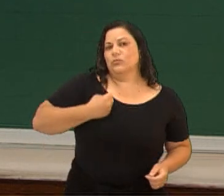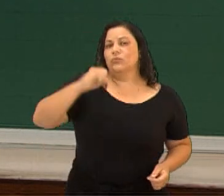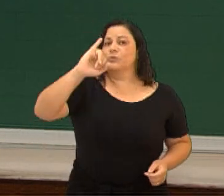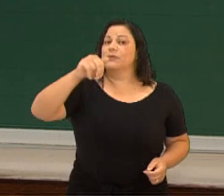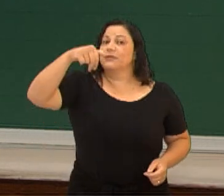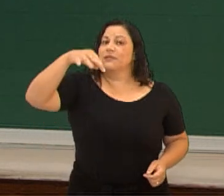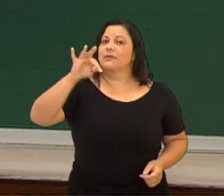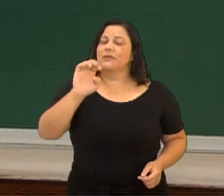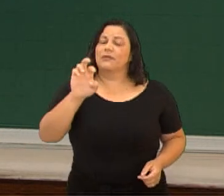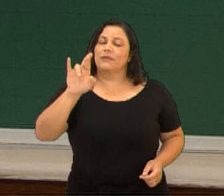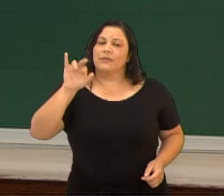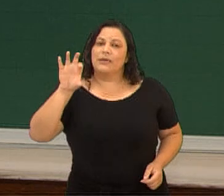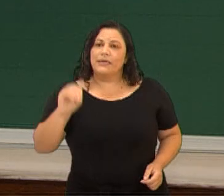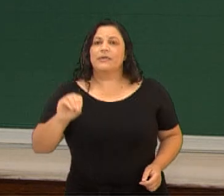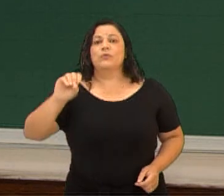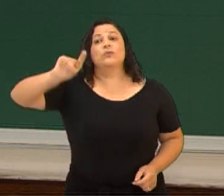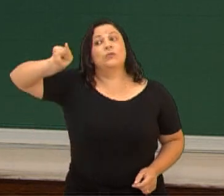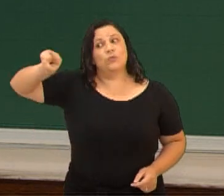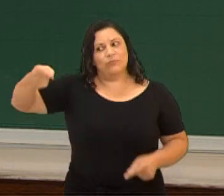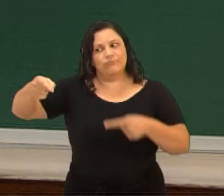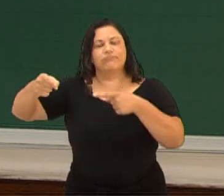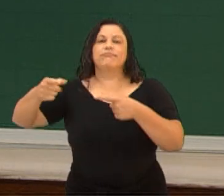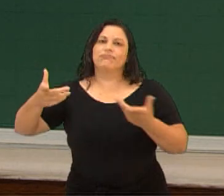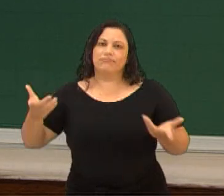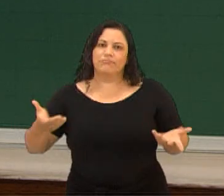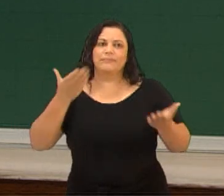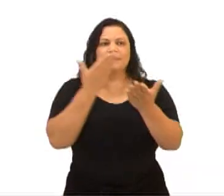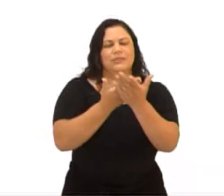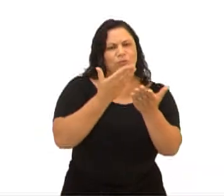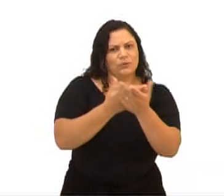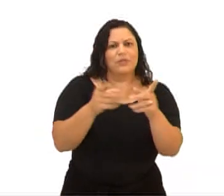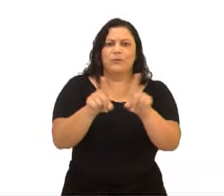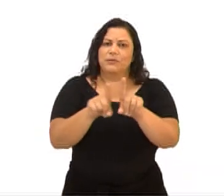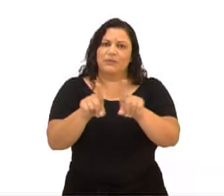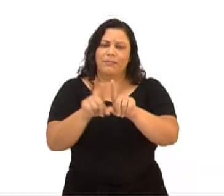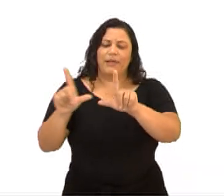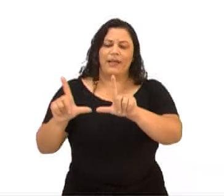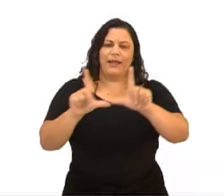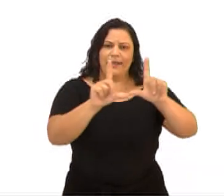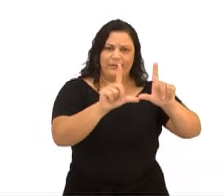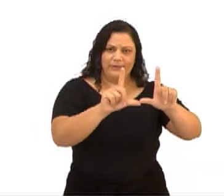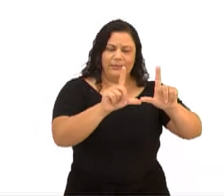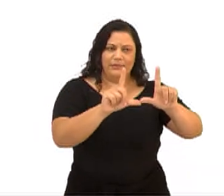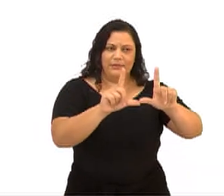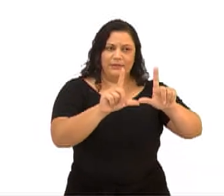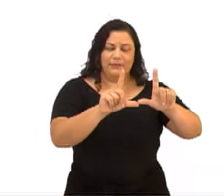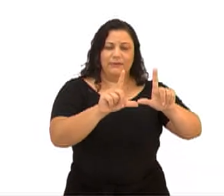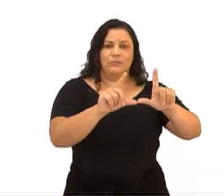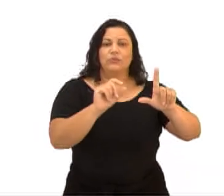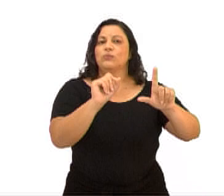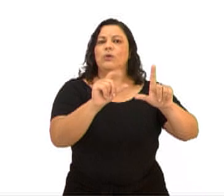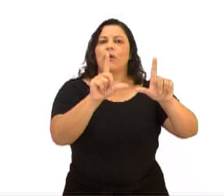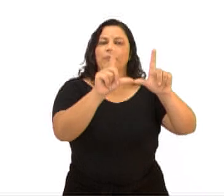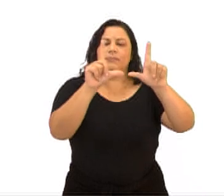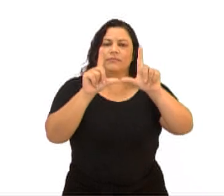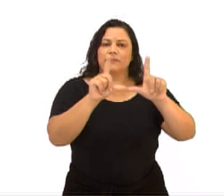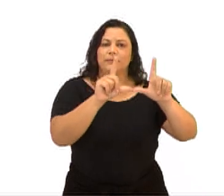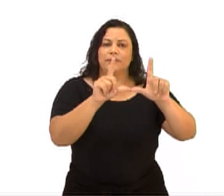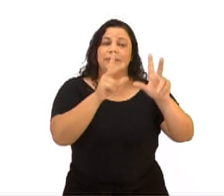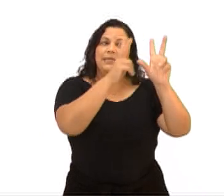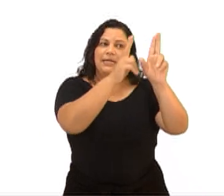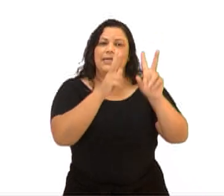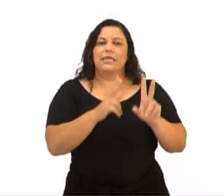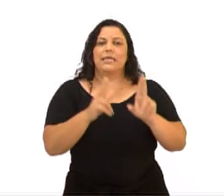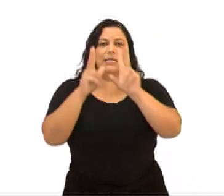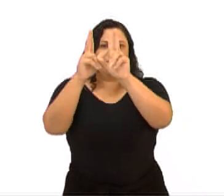decimais. Também estudamos a área do quadrado. Para eu fazer a área do quadrado, como o quadrado tem todos